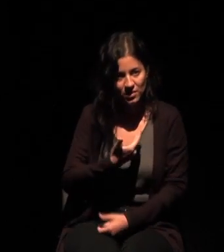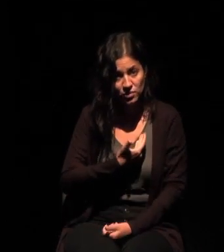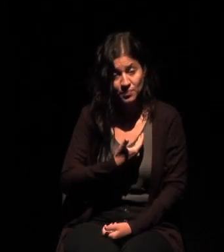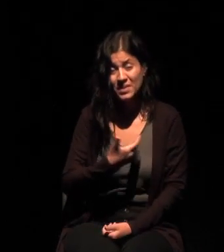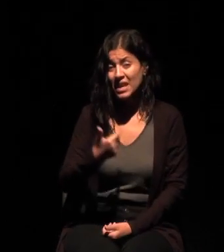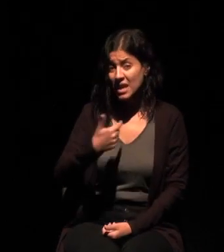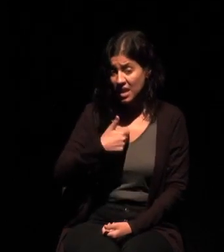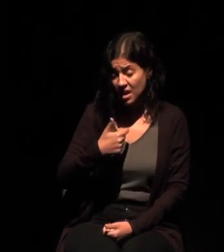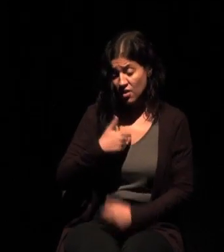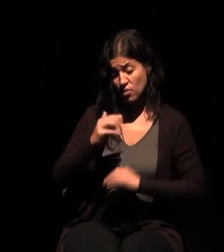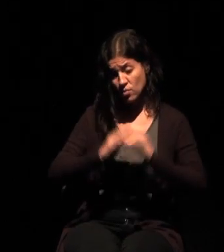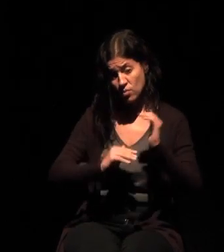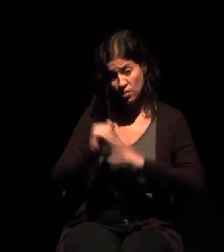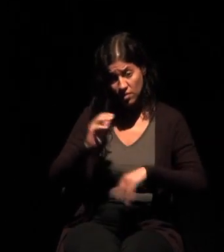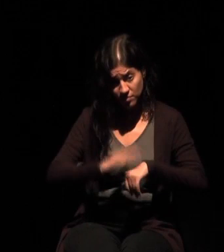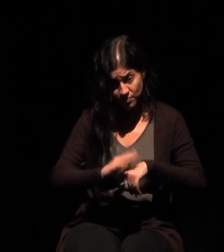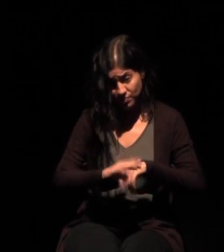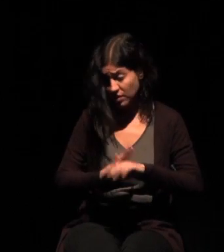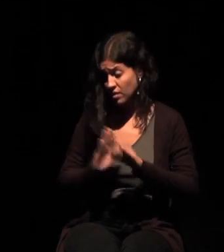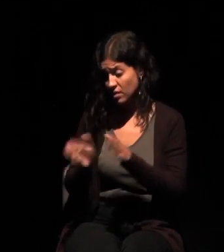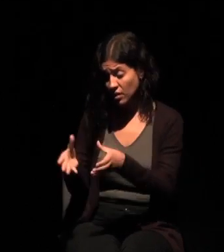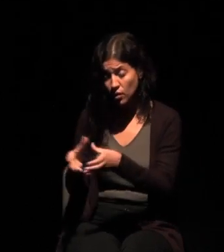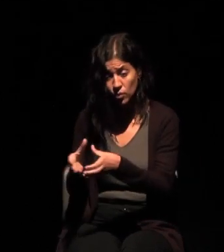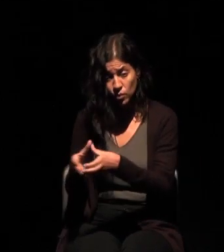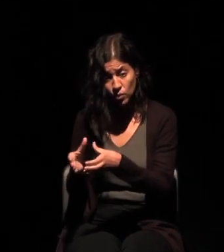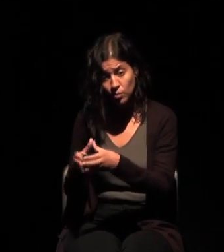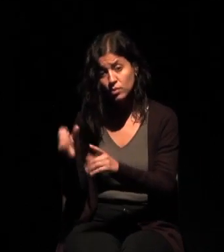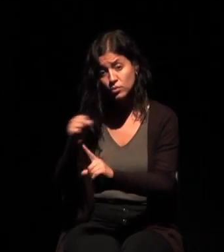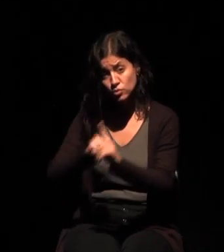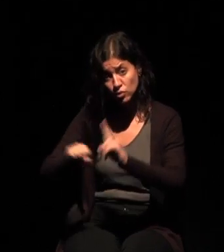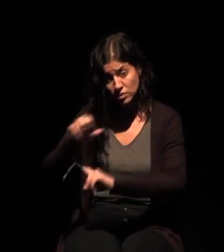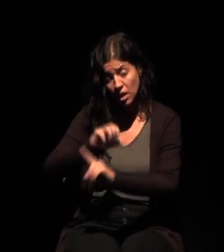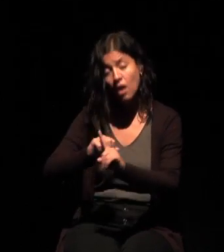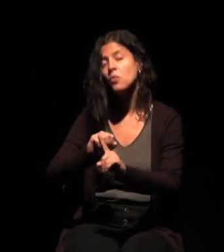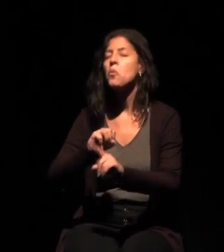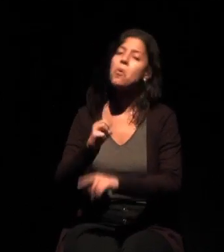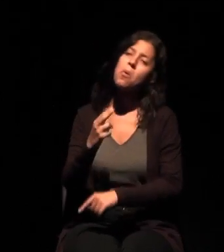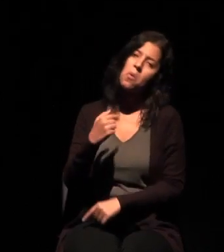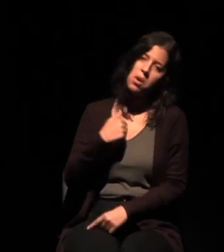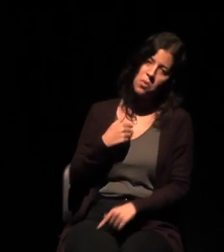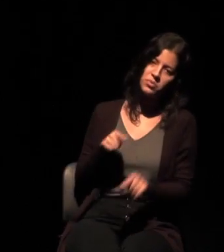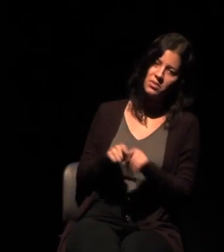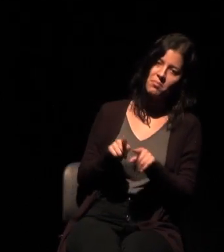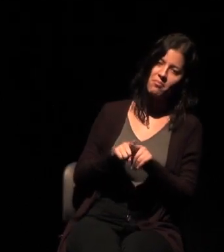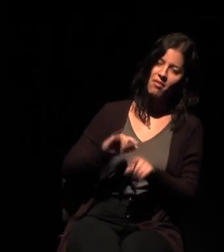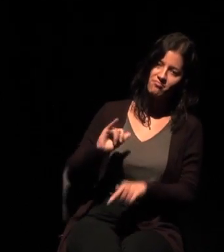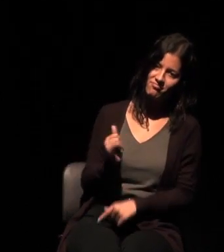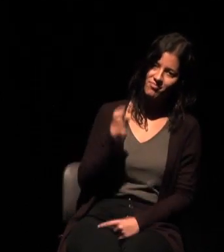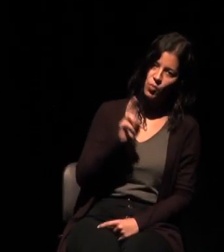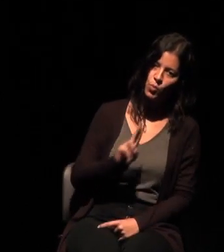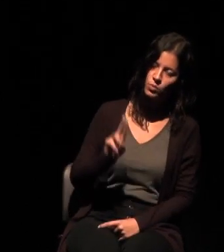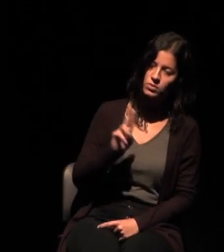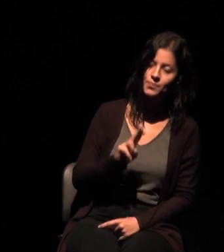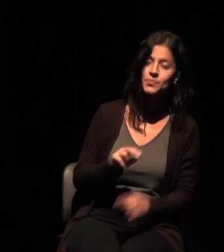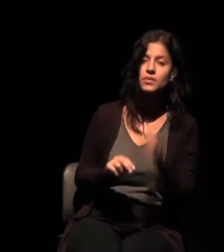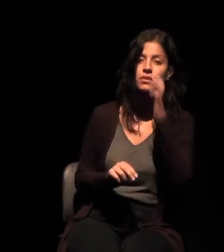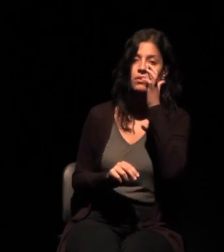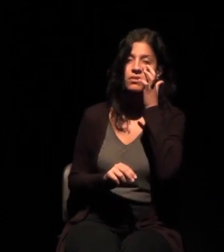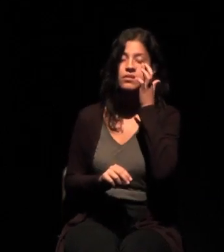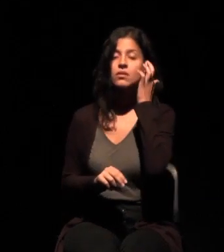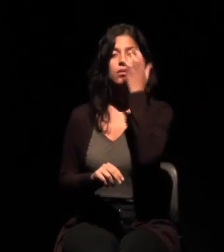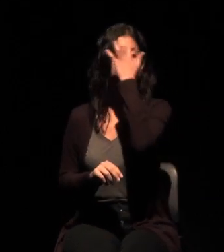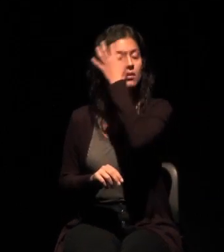grilado para terminar os grupos sociais pro meu próprio por exemplo em tal facto quando fala do uso